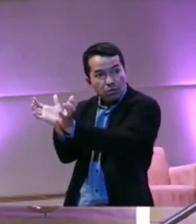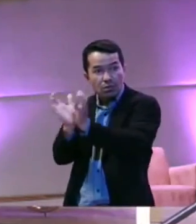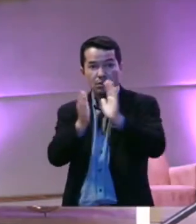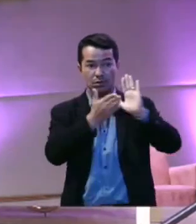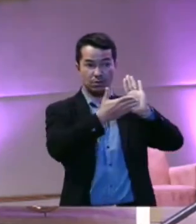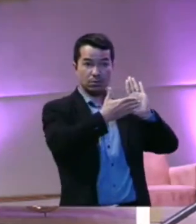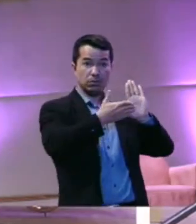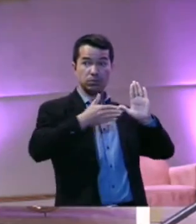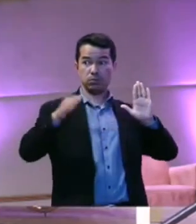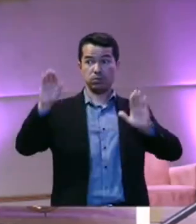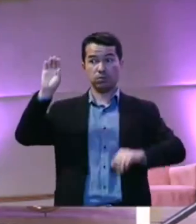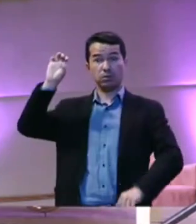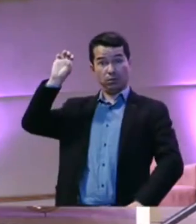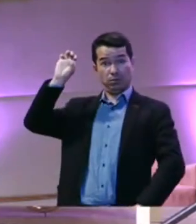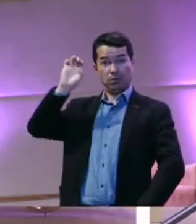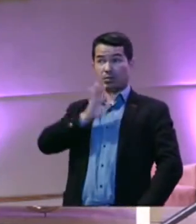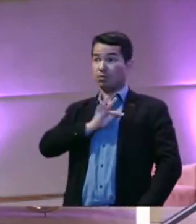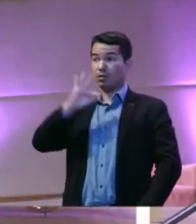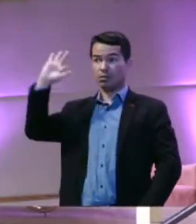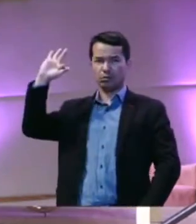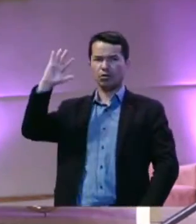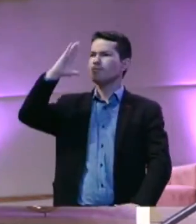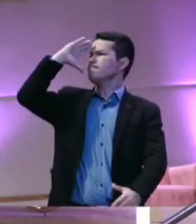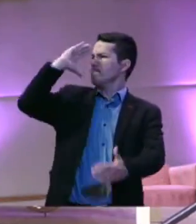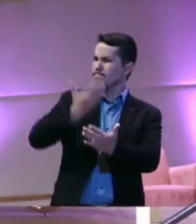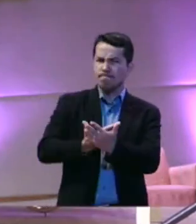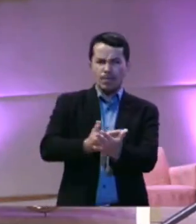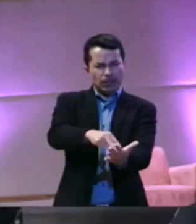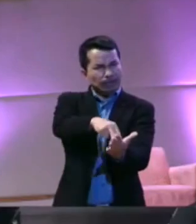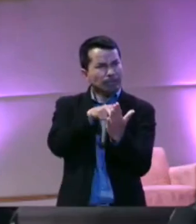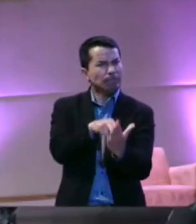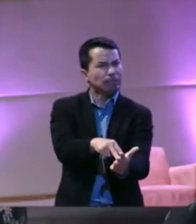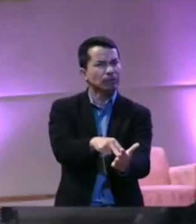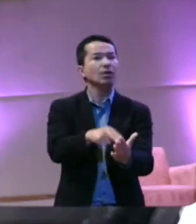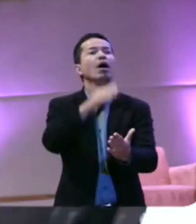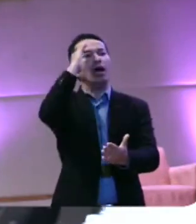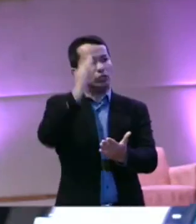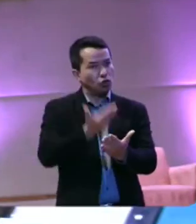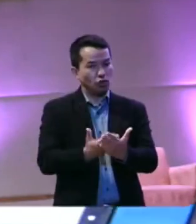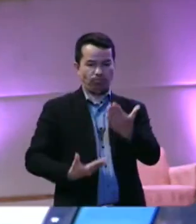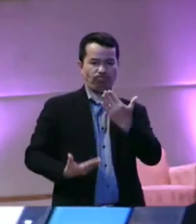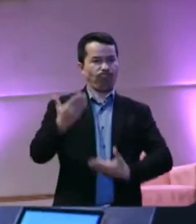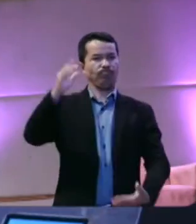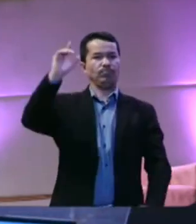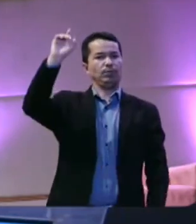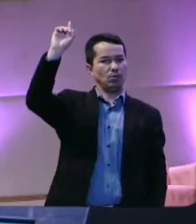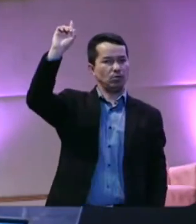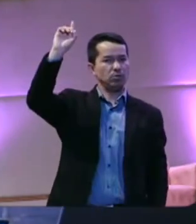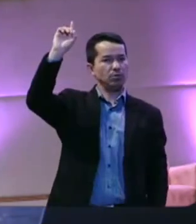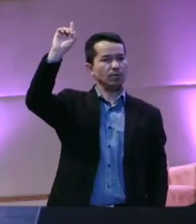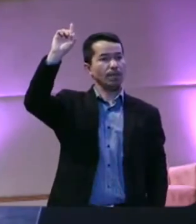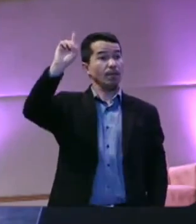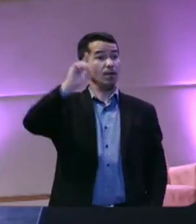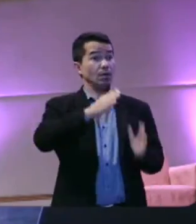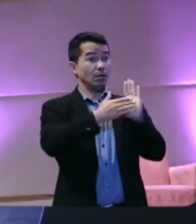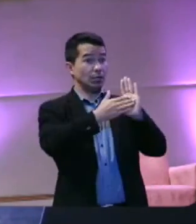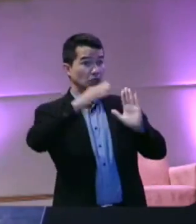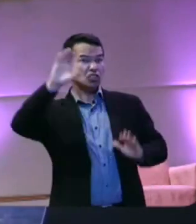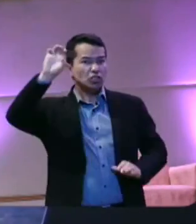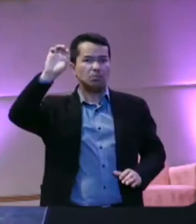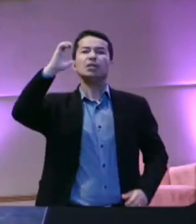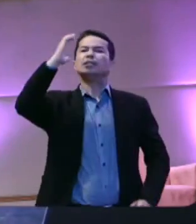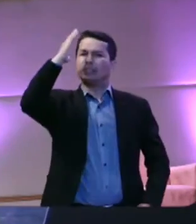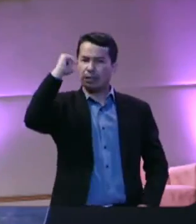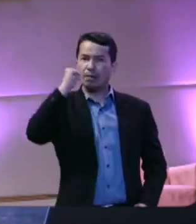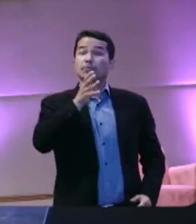convicções firmes, que acreditavam que estavam servindo a Deus, As suas convicções eram tão firmes